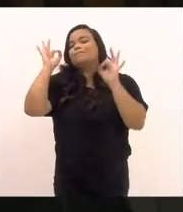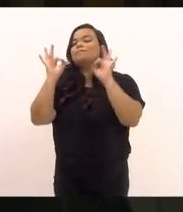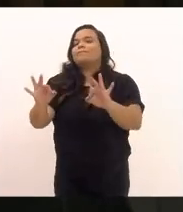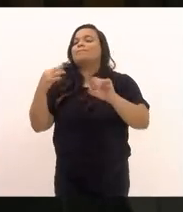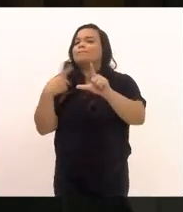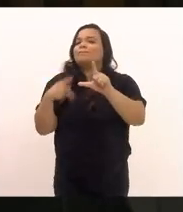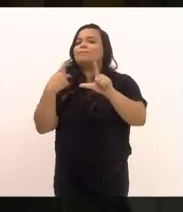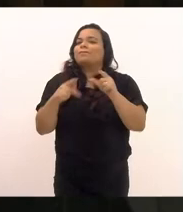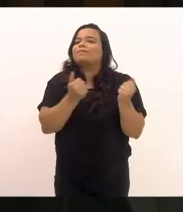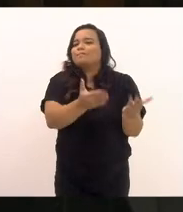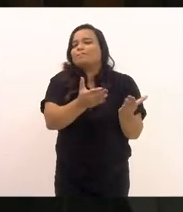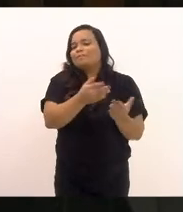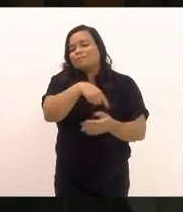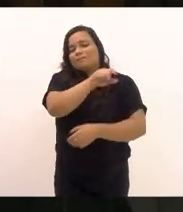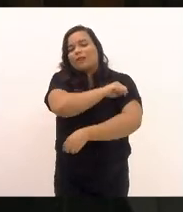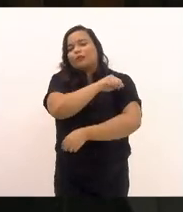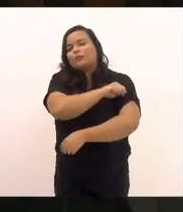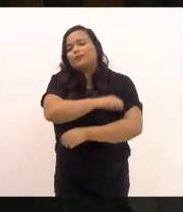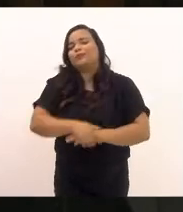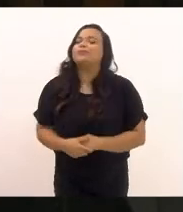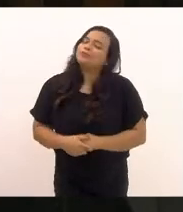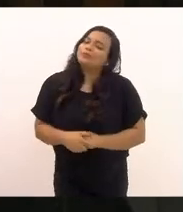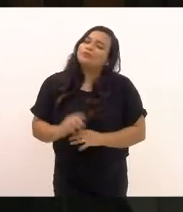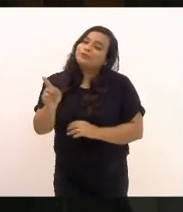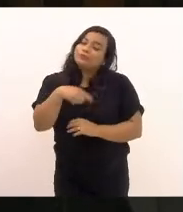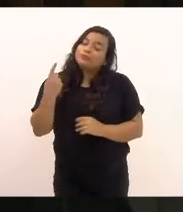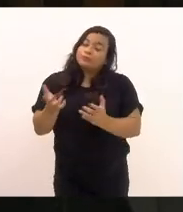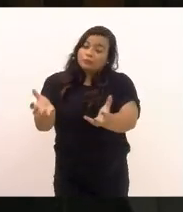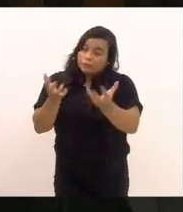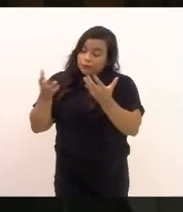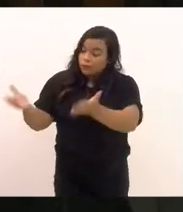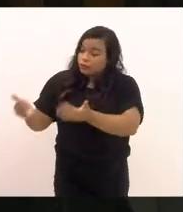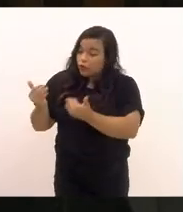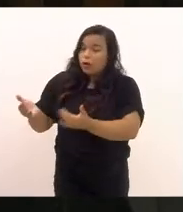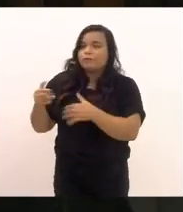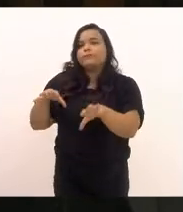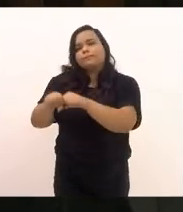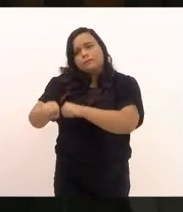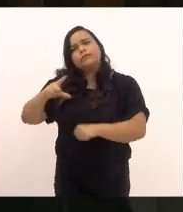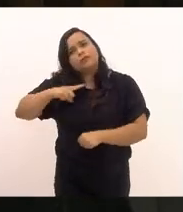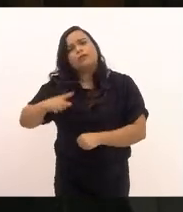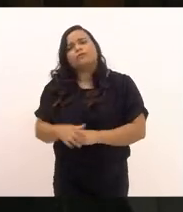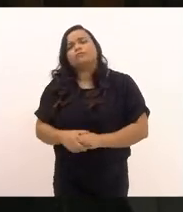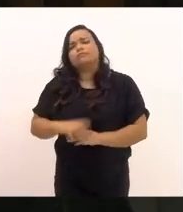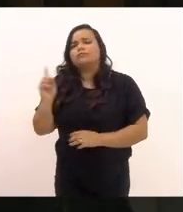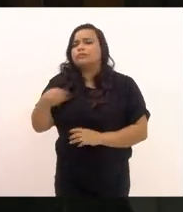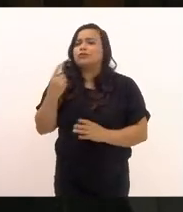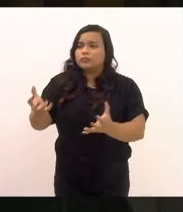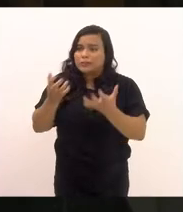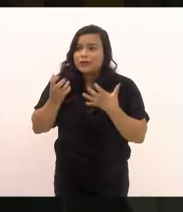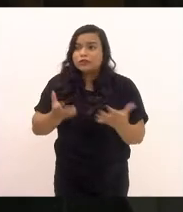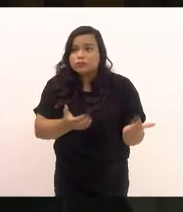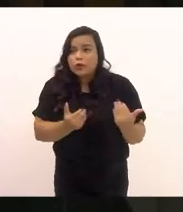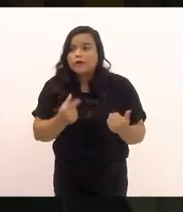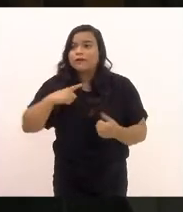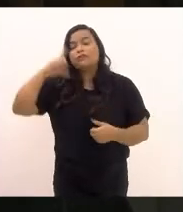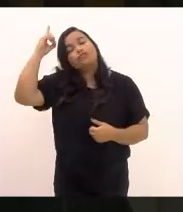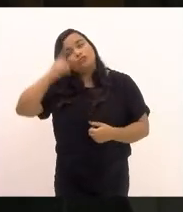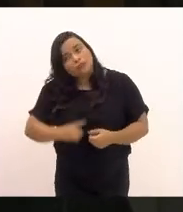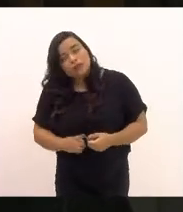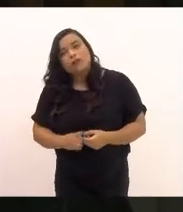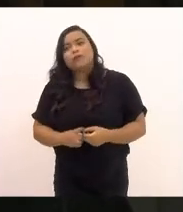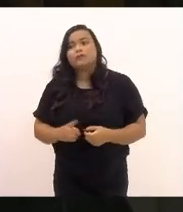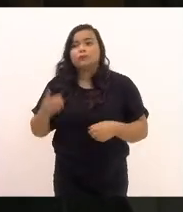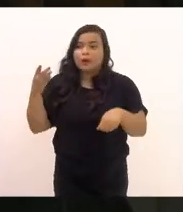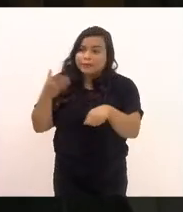livre. A gente quer que a nossa juventude se forme. A gente quer que a nossa juventude tenha direito de